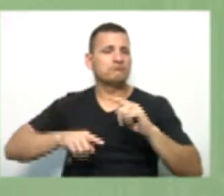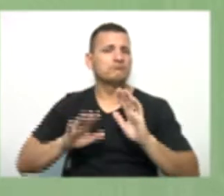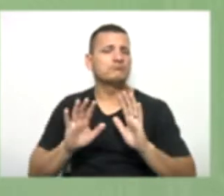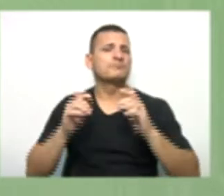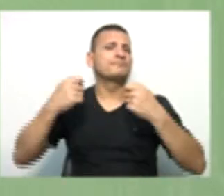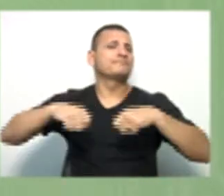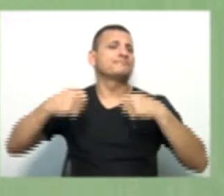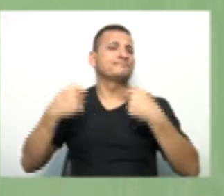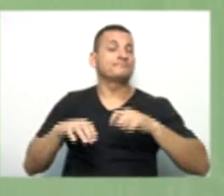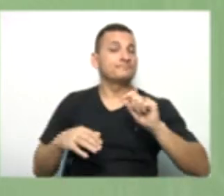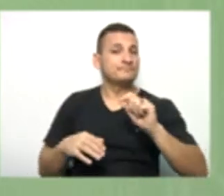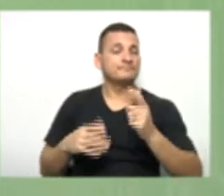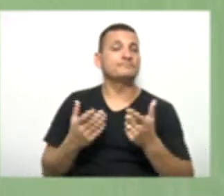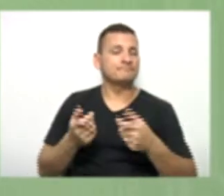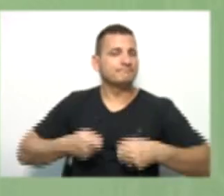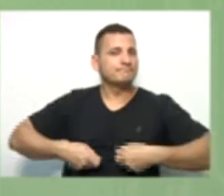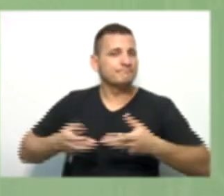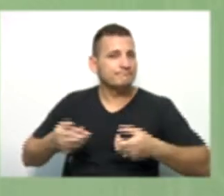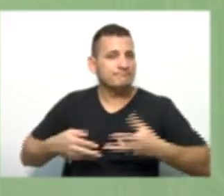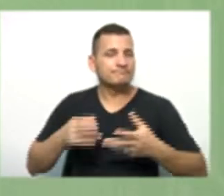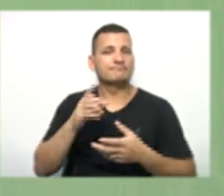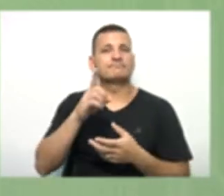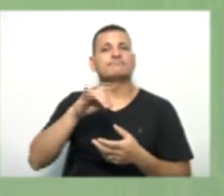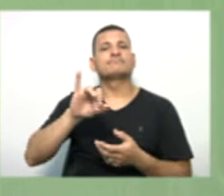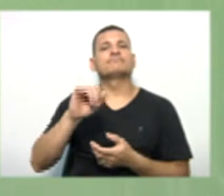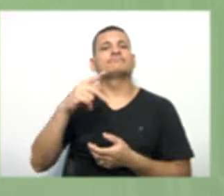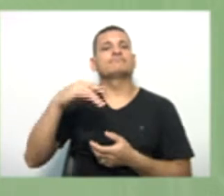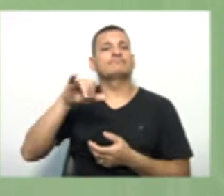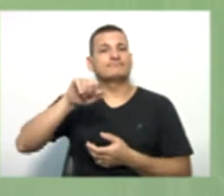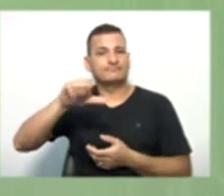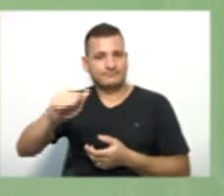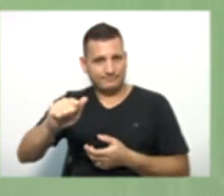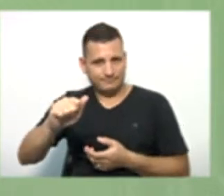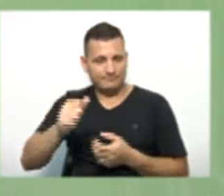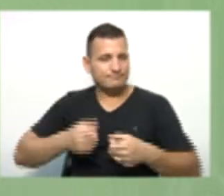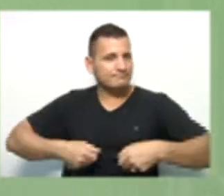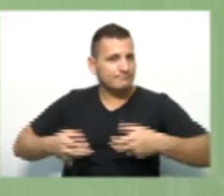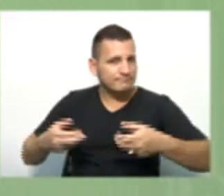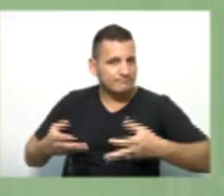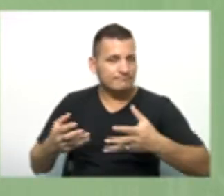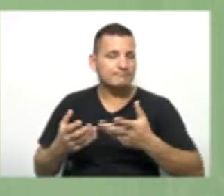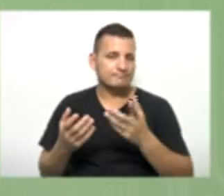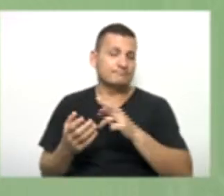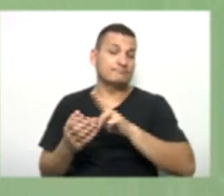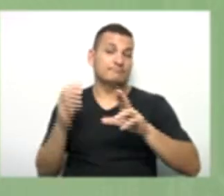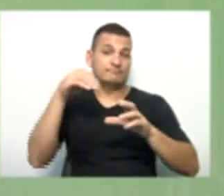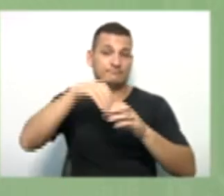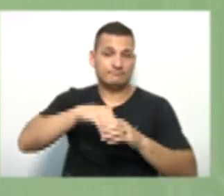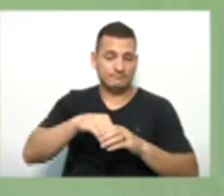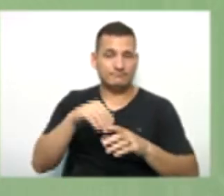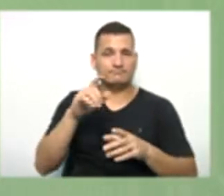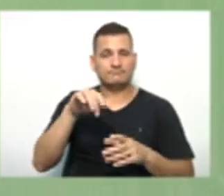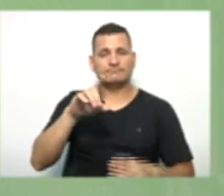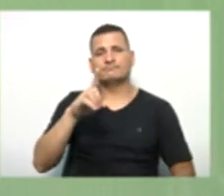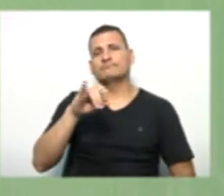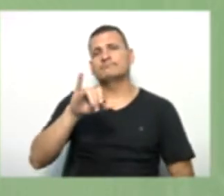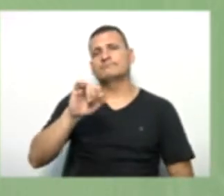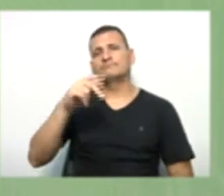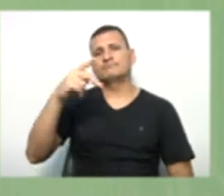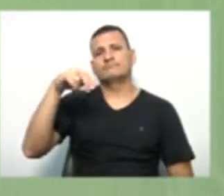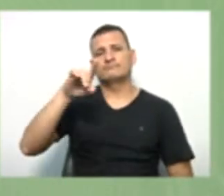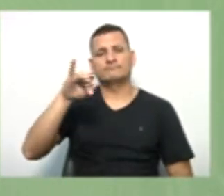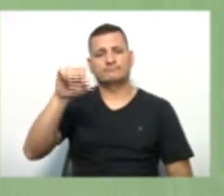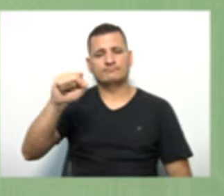quê? Despesas, que na cooperativa é chamado de dispêndios.